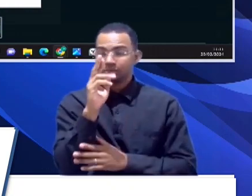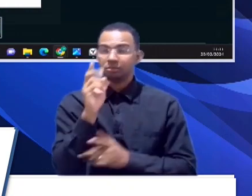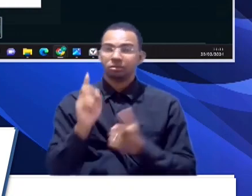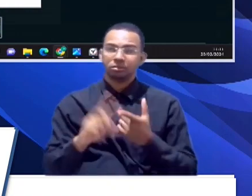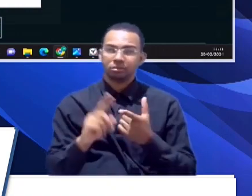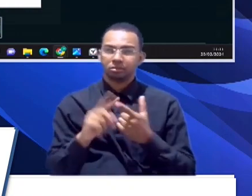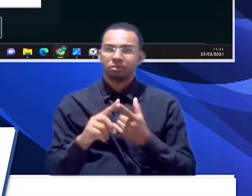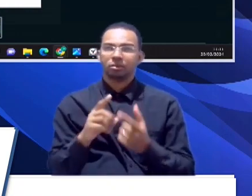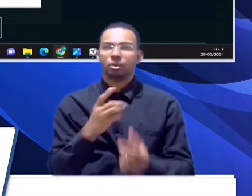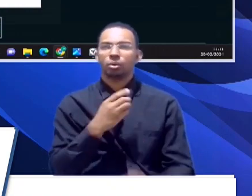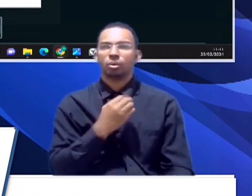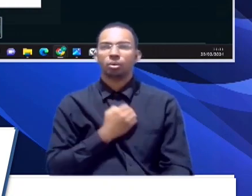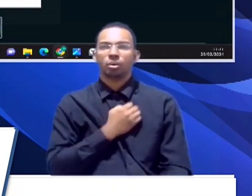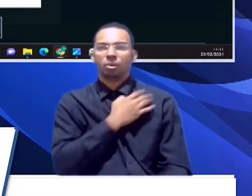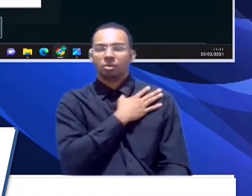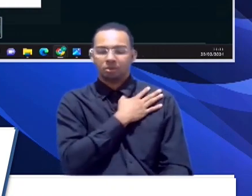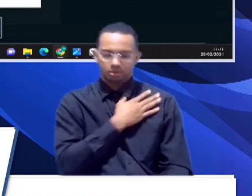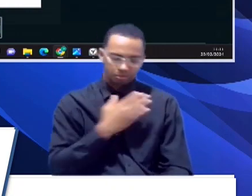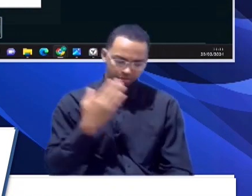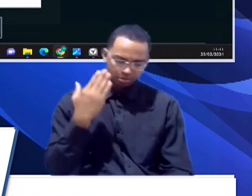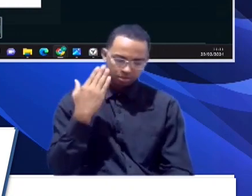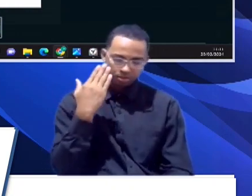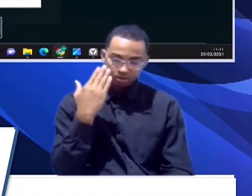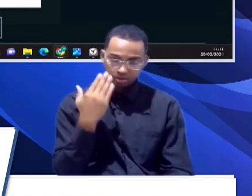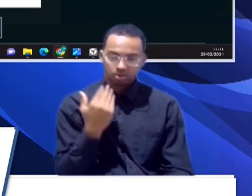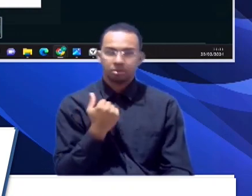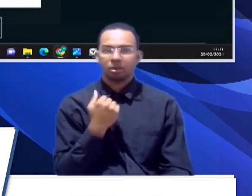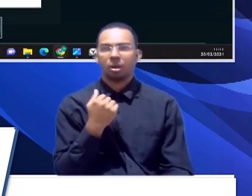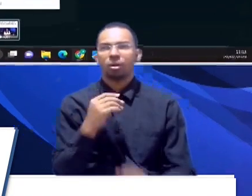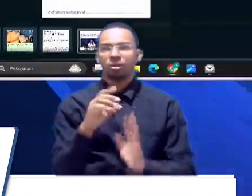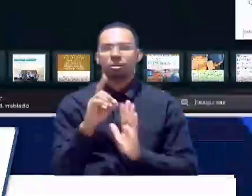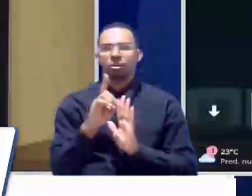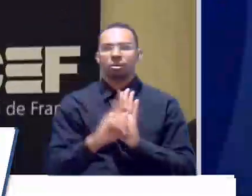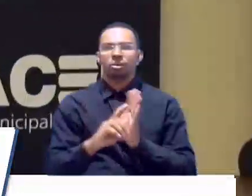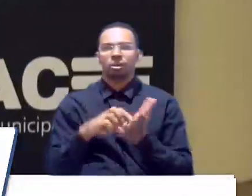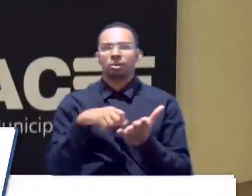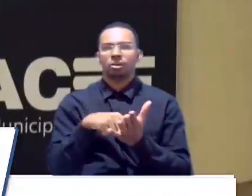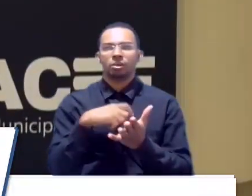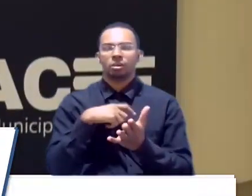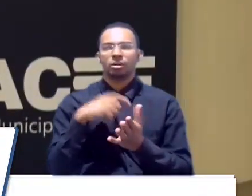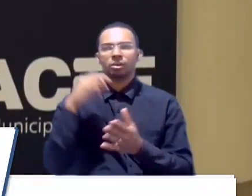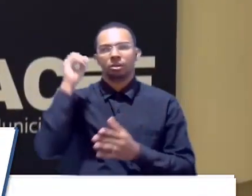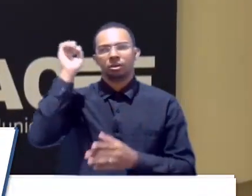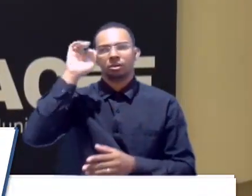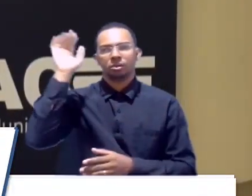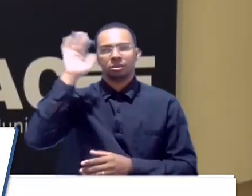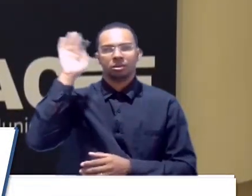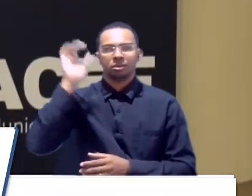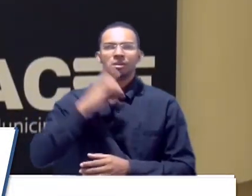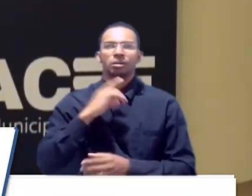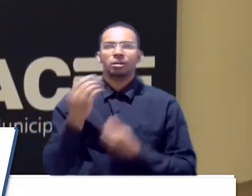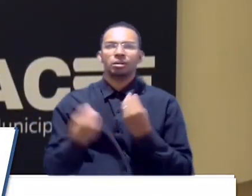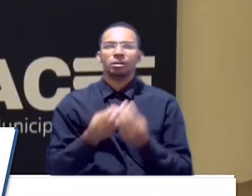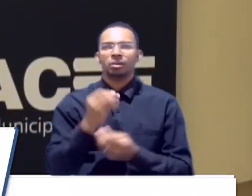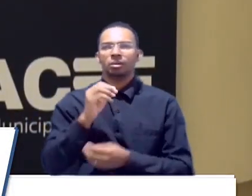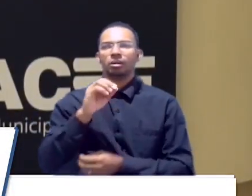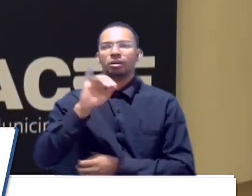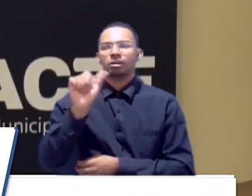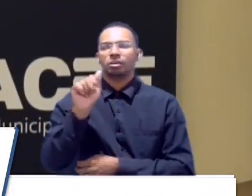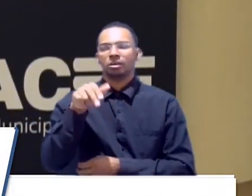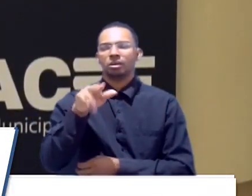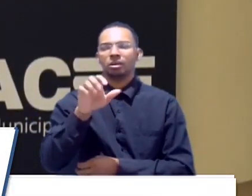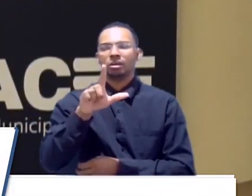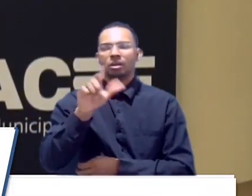militar, sabe, no direito penal nós temos uma teoria que ela chama teoria da janela quebrada. E